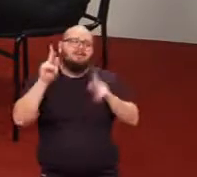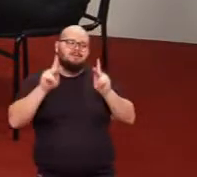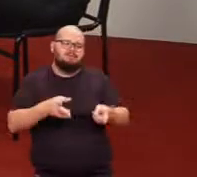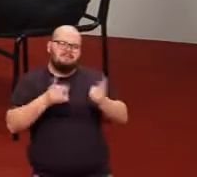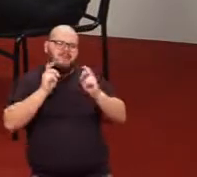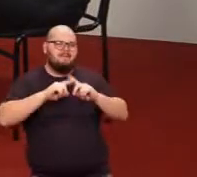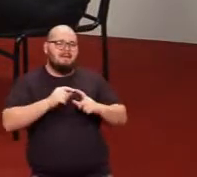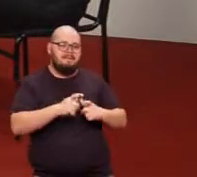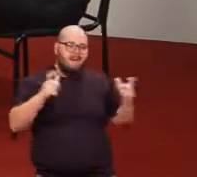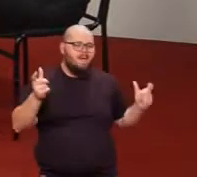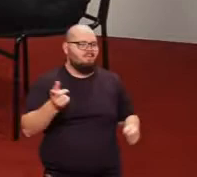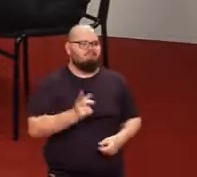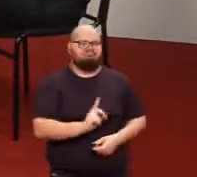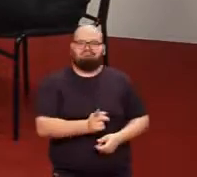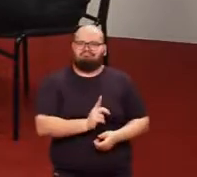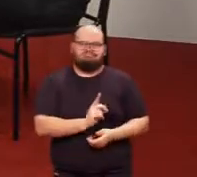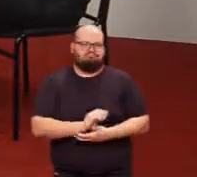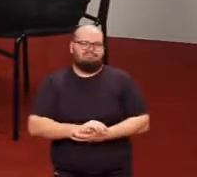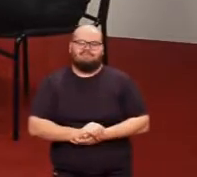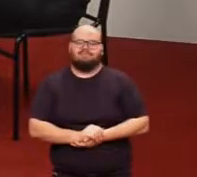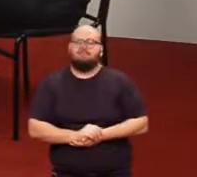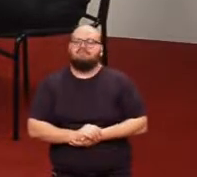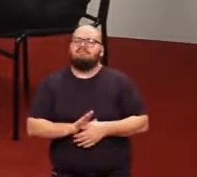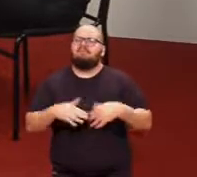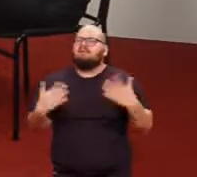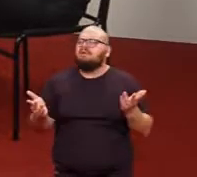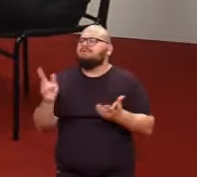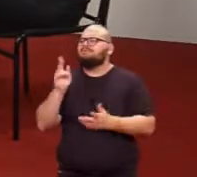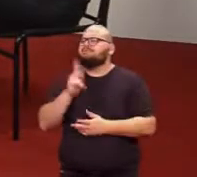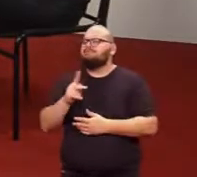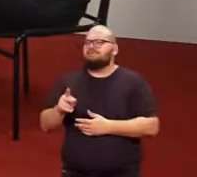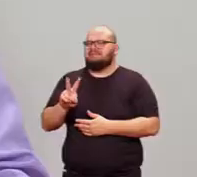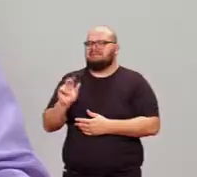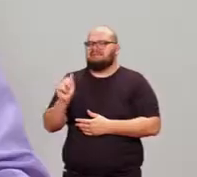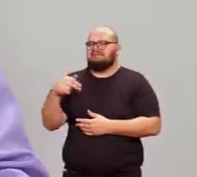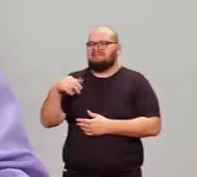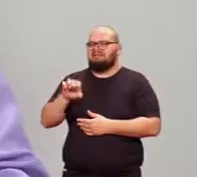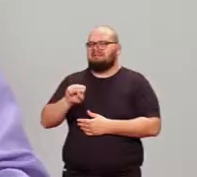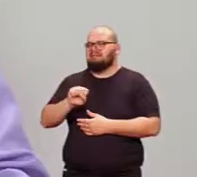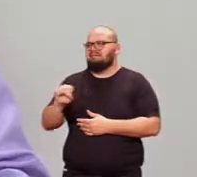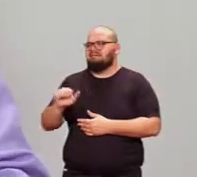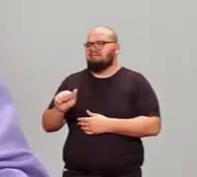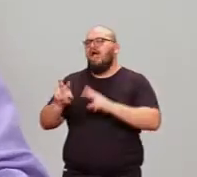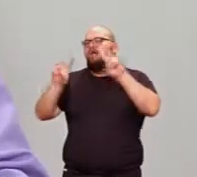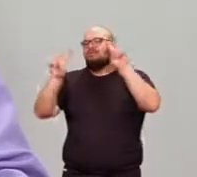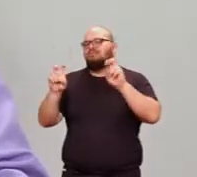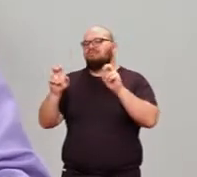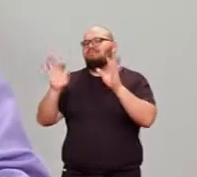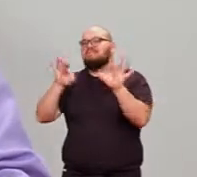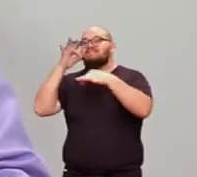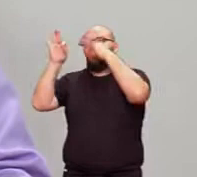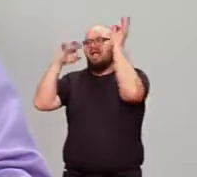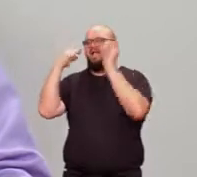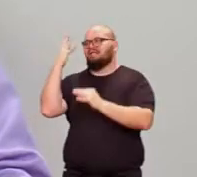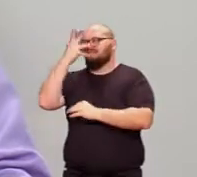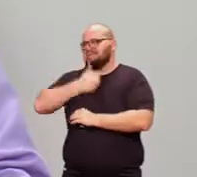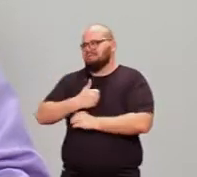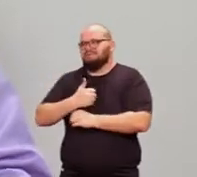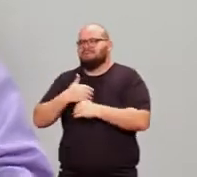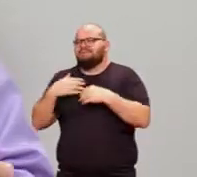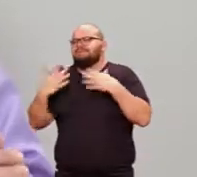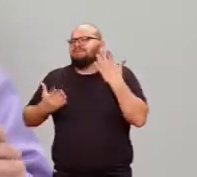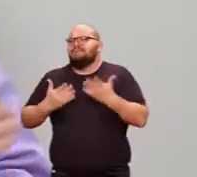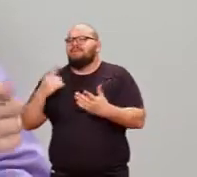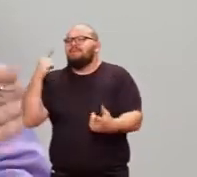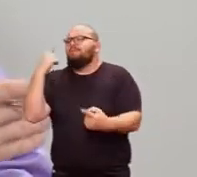se dá, mas na maioria não. Olha só. E, professora Vanessa, mais na questão estética, qual